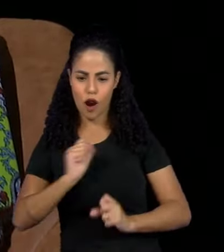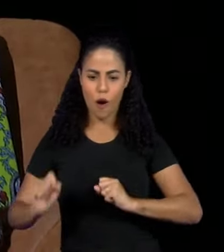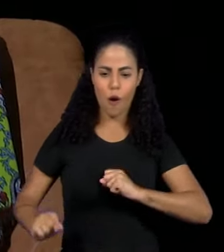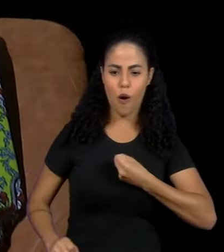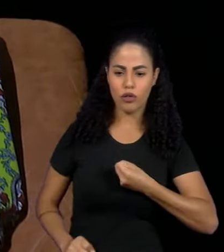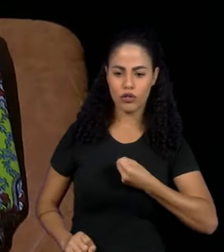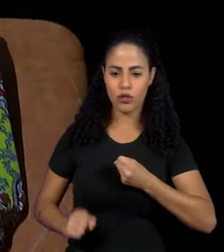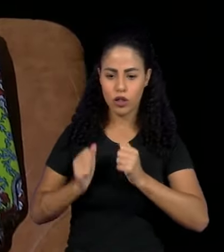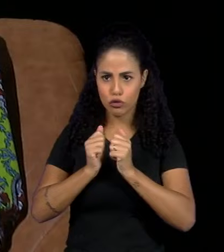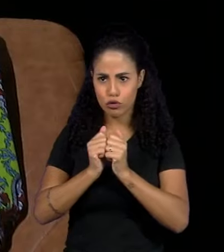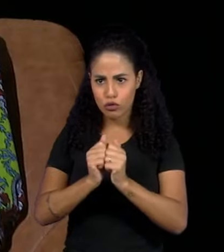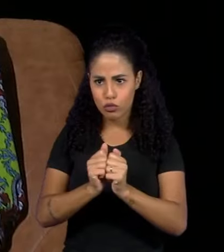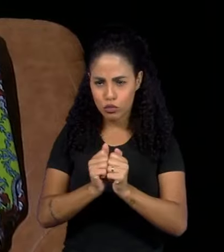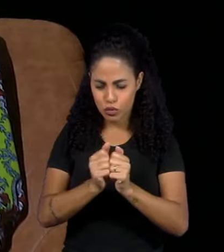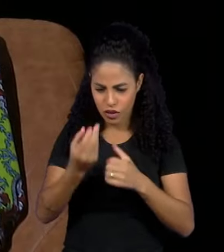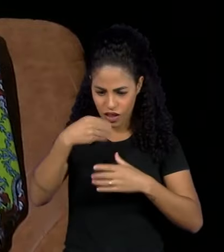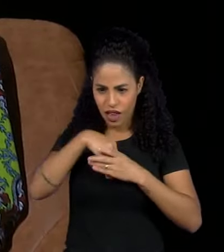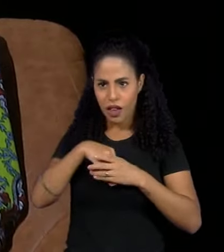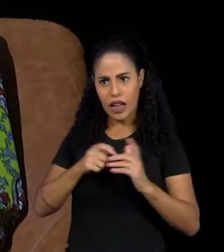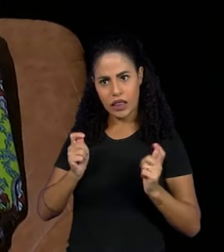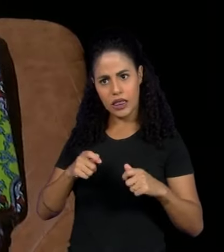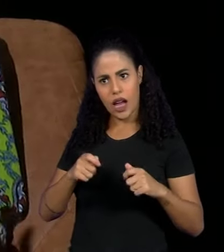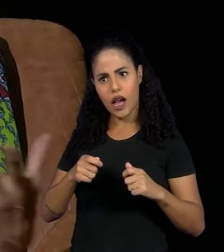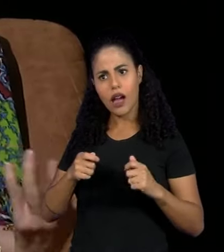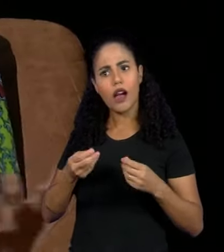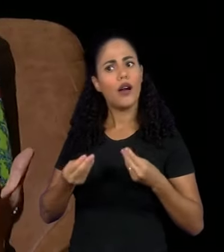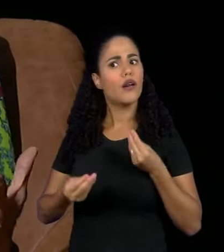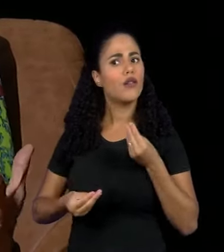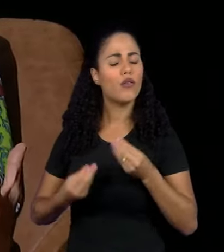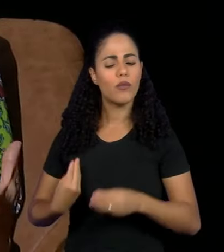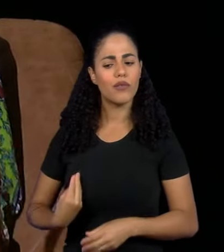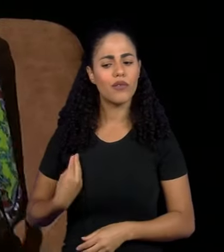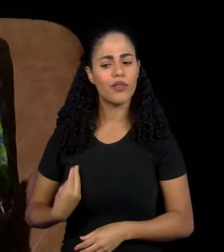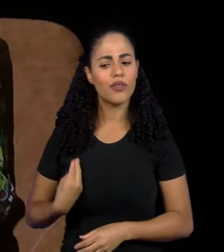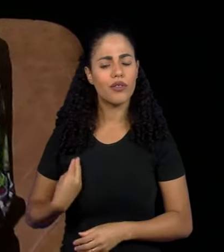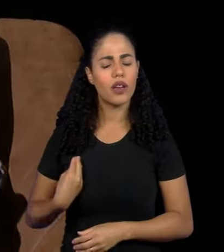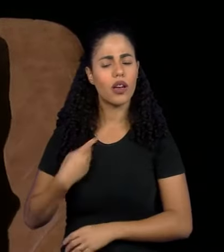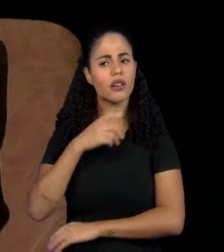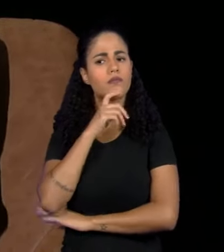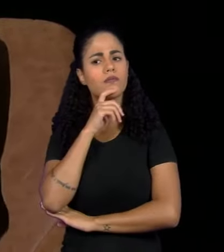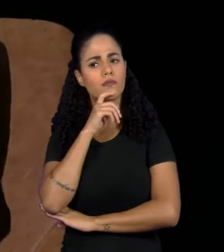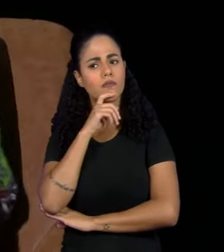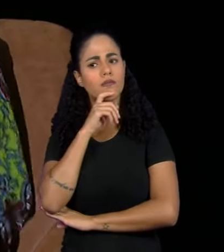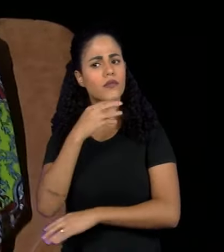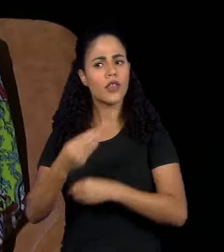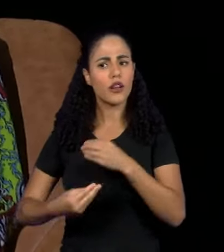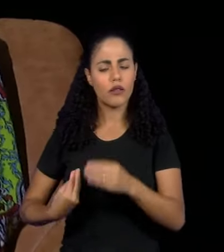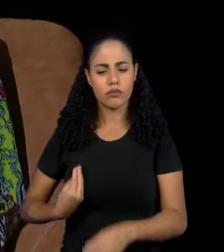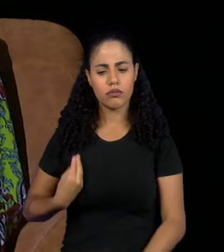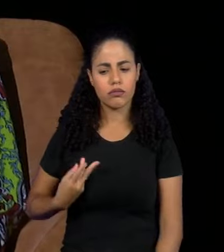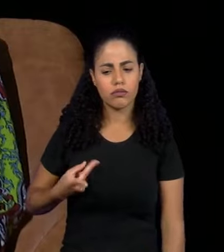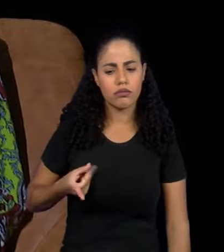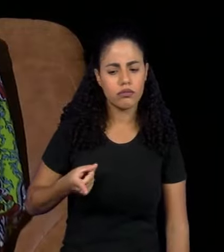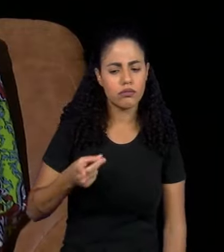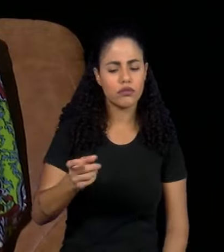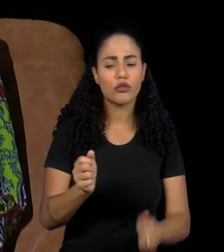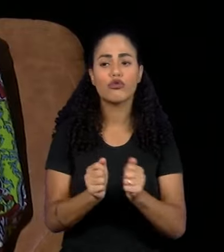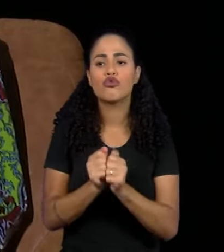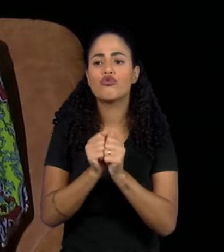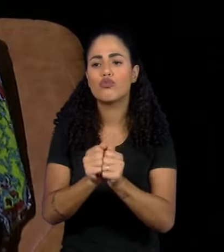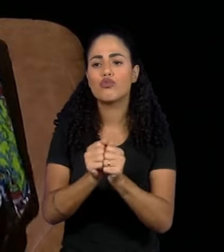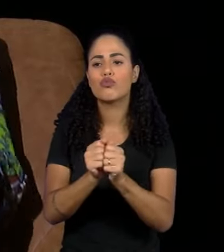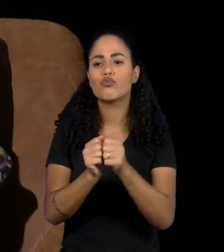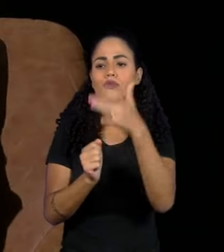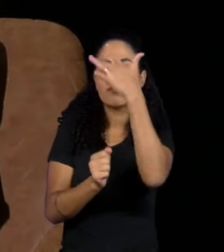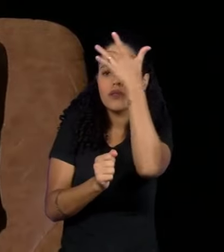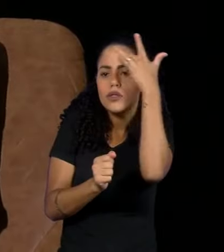criatura. Como viver com isso, né? Como continuar convivendo ou não com aquela pessoa, né?